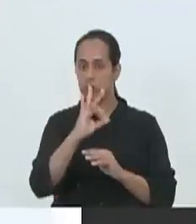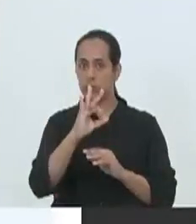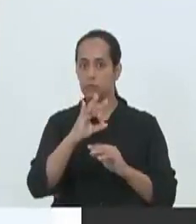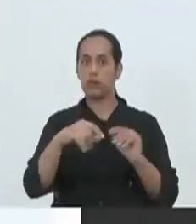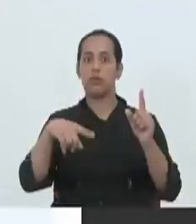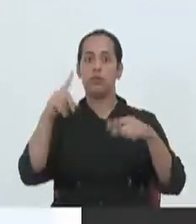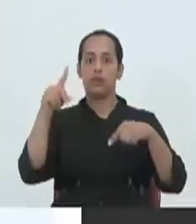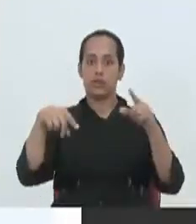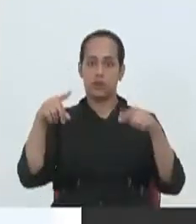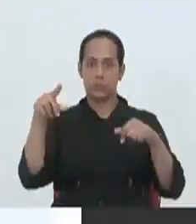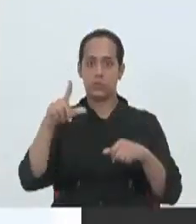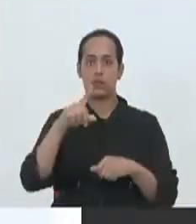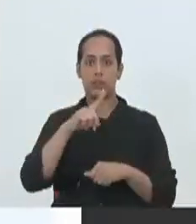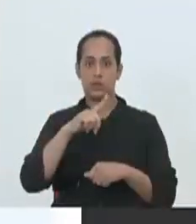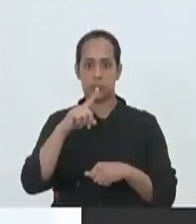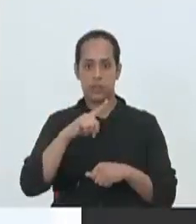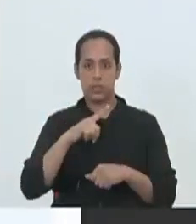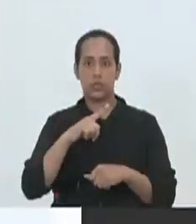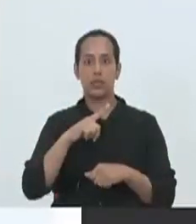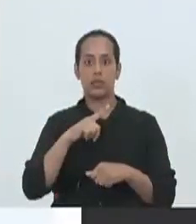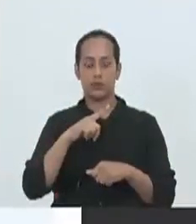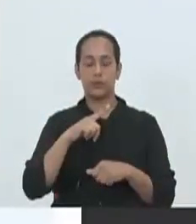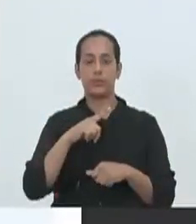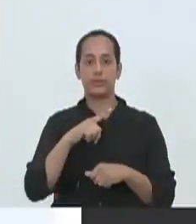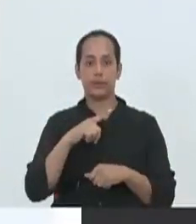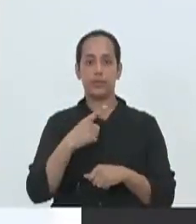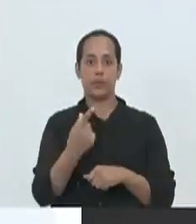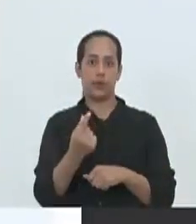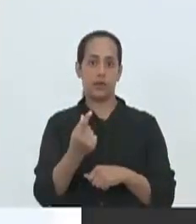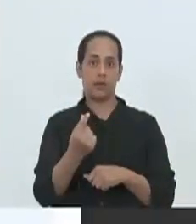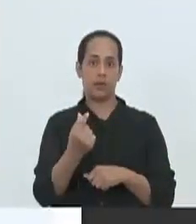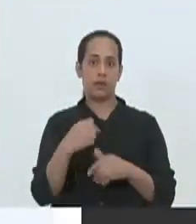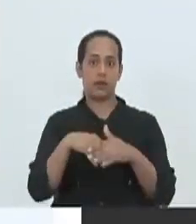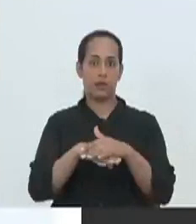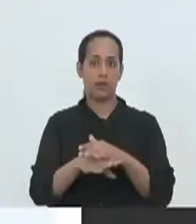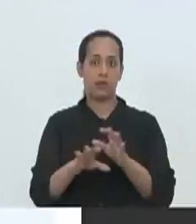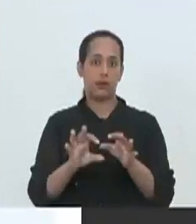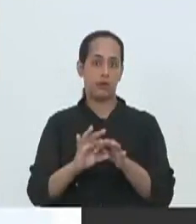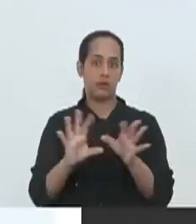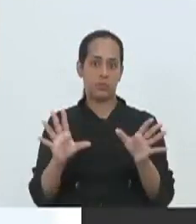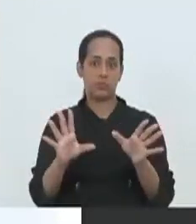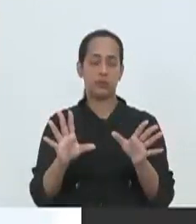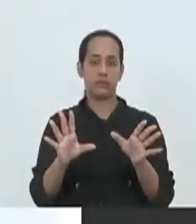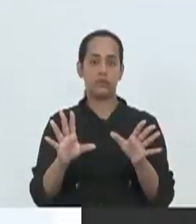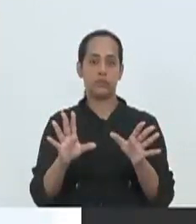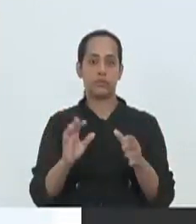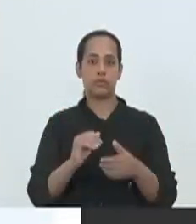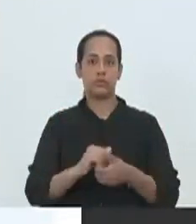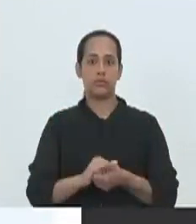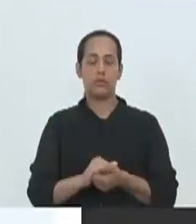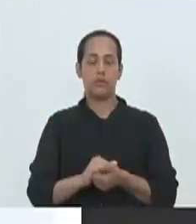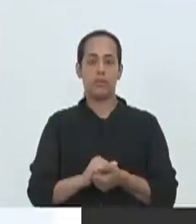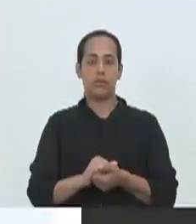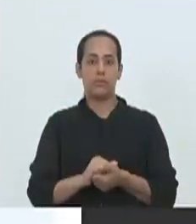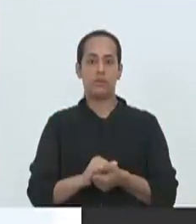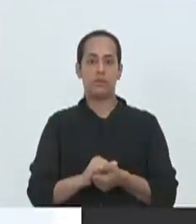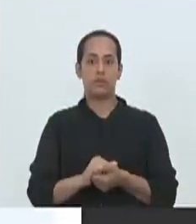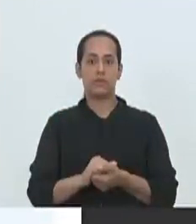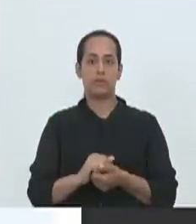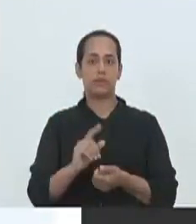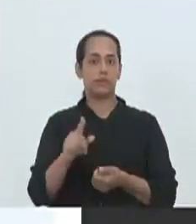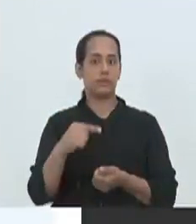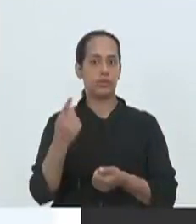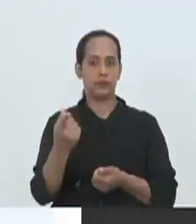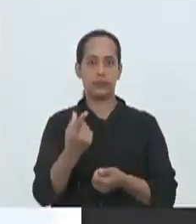disponibilidade de caixa que se reduz um pouco da ordem de se 61% os demais averes financeiros